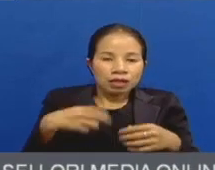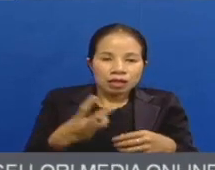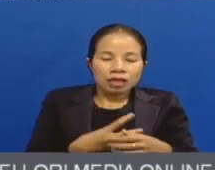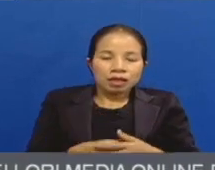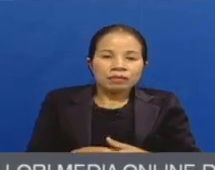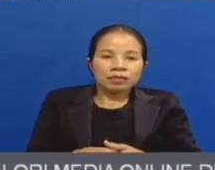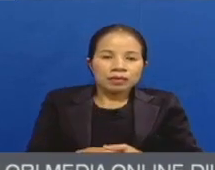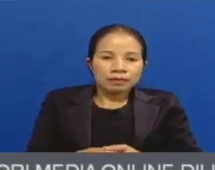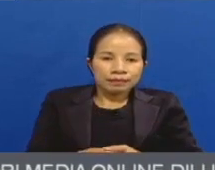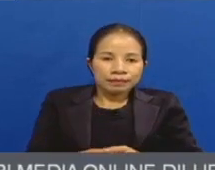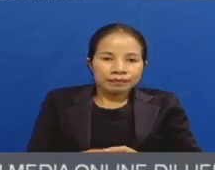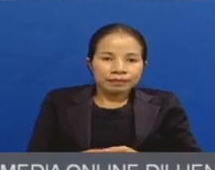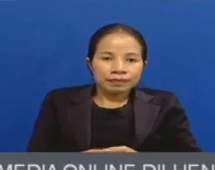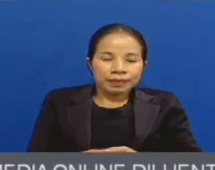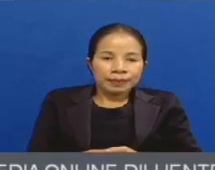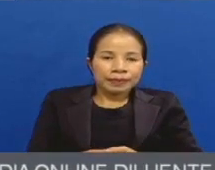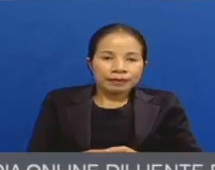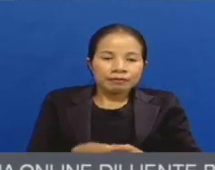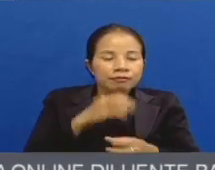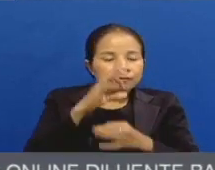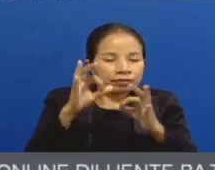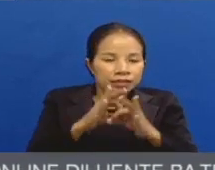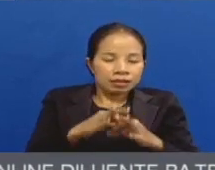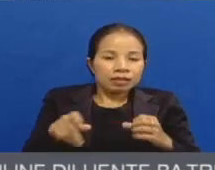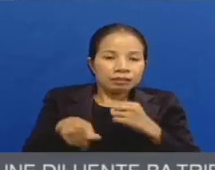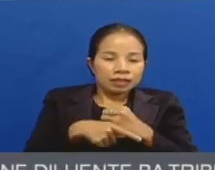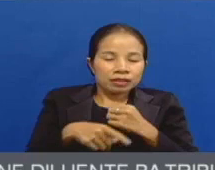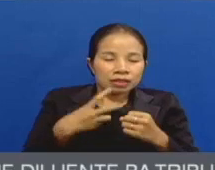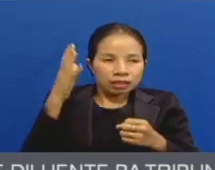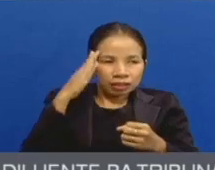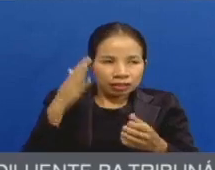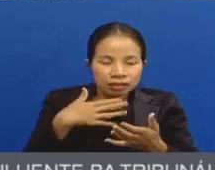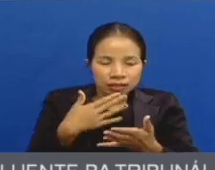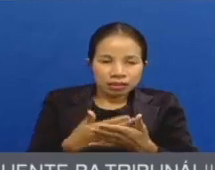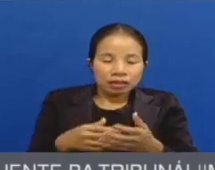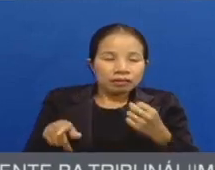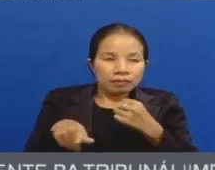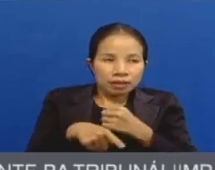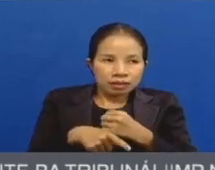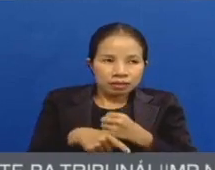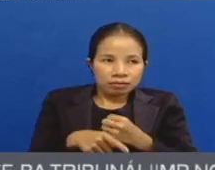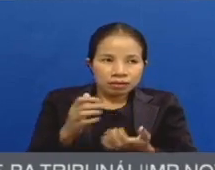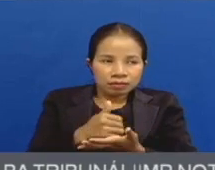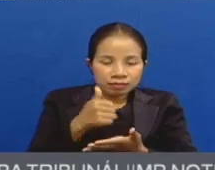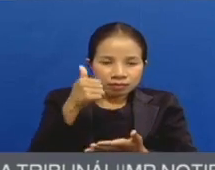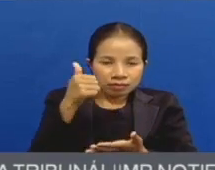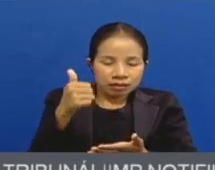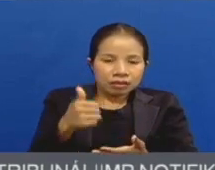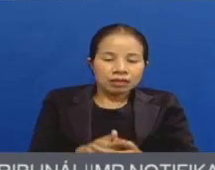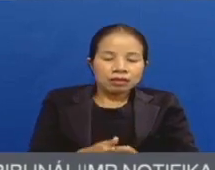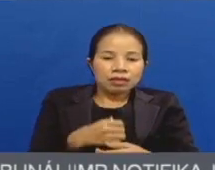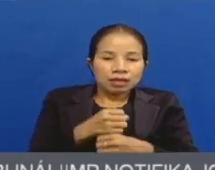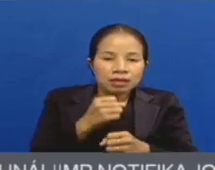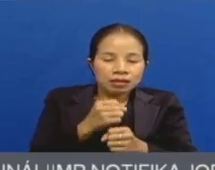desejo kata bai hira partido itatene muito bem a partido mais votado